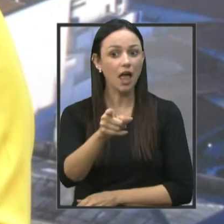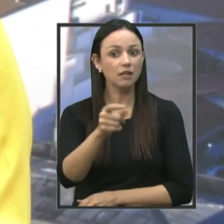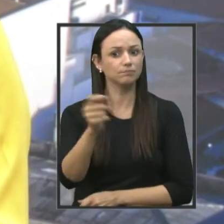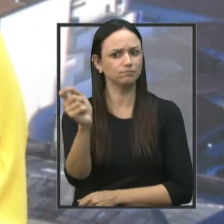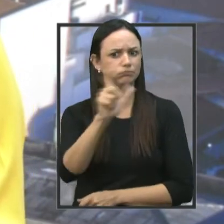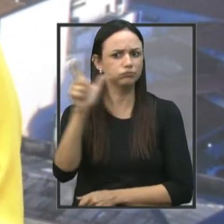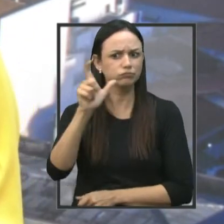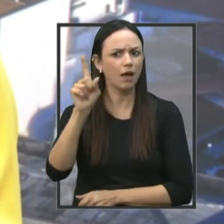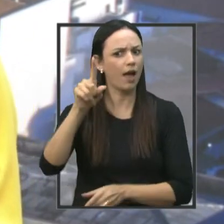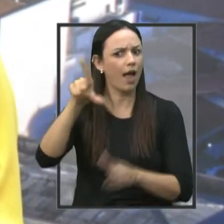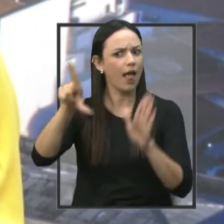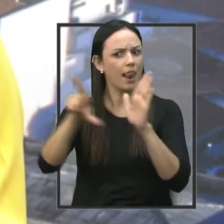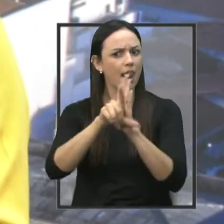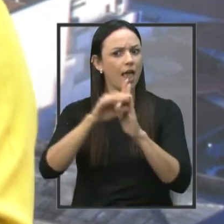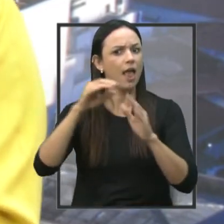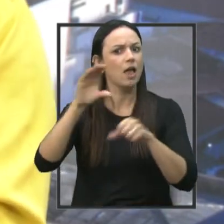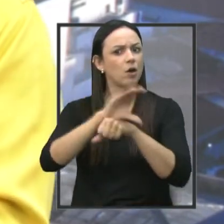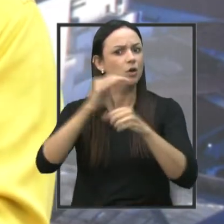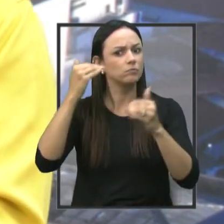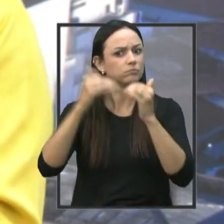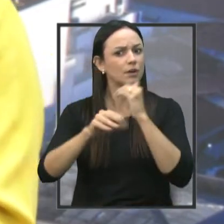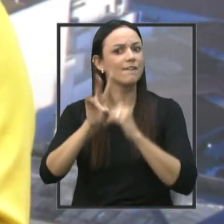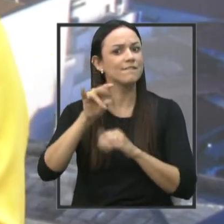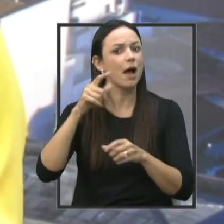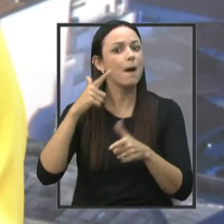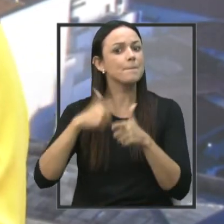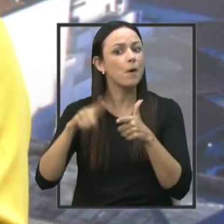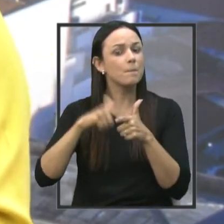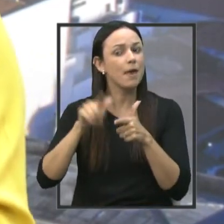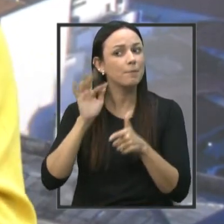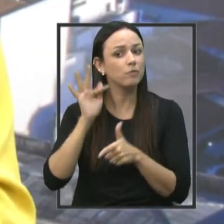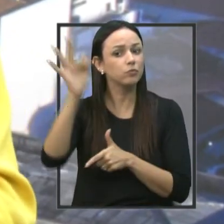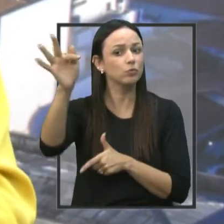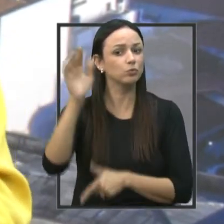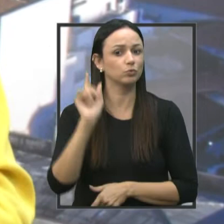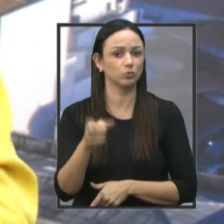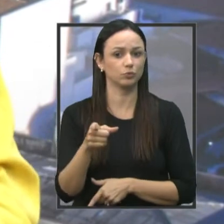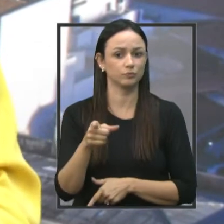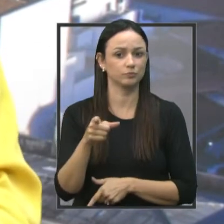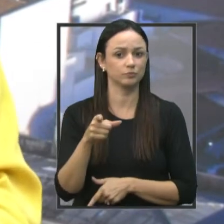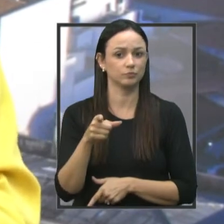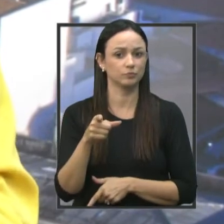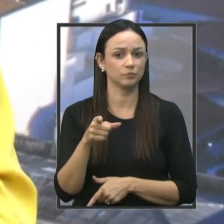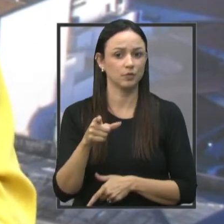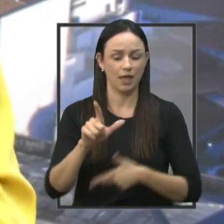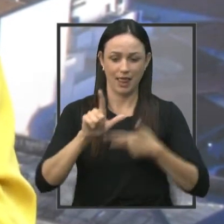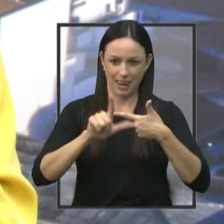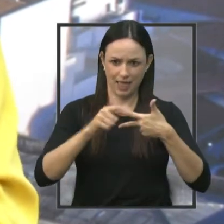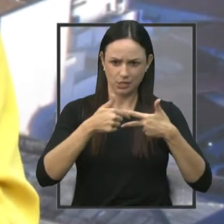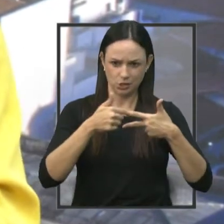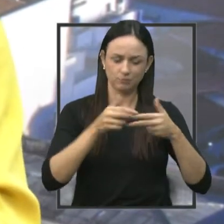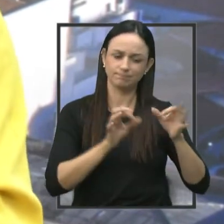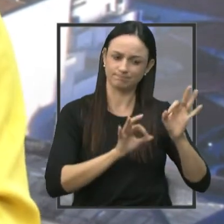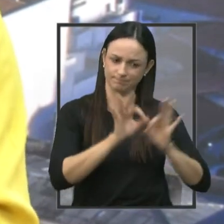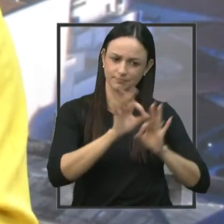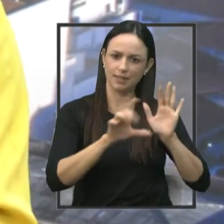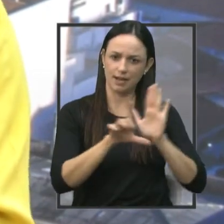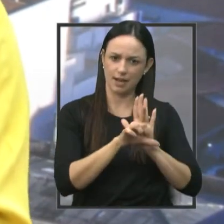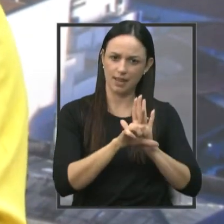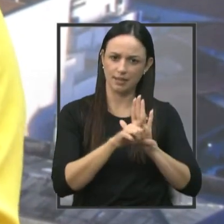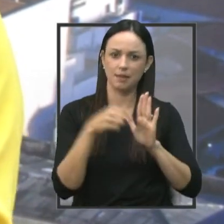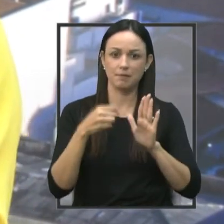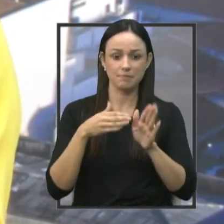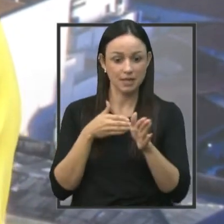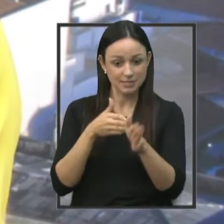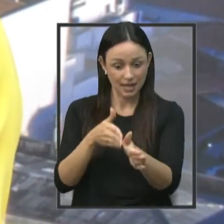é inconstitucional, vai dar problema lá na frente. O legislativo, ele elabora leis, mas ele tem que seguir as